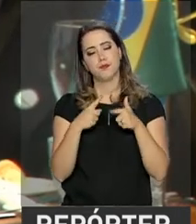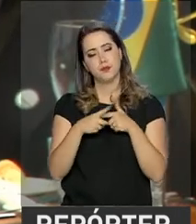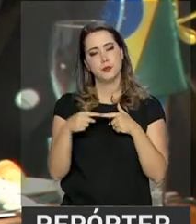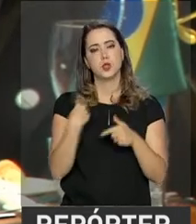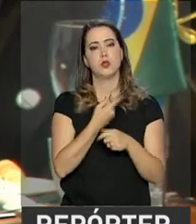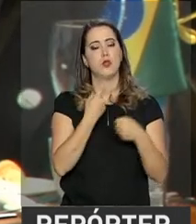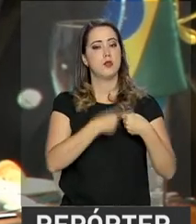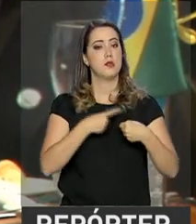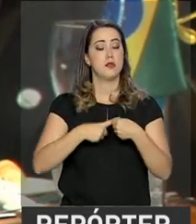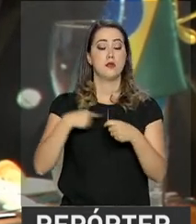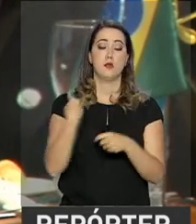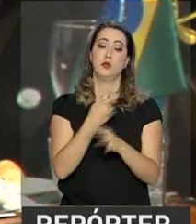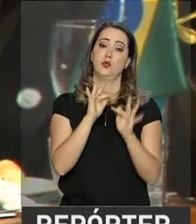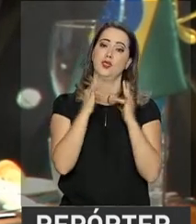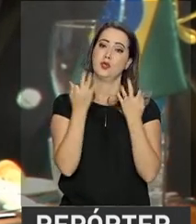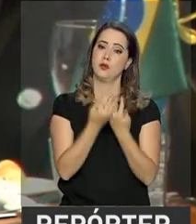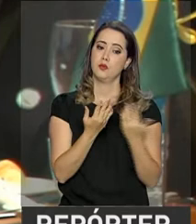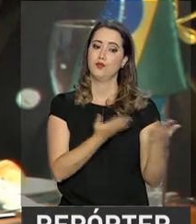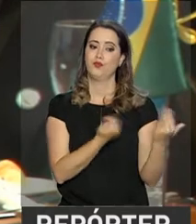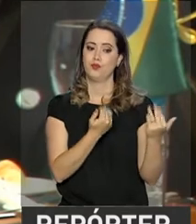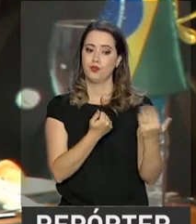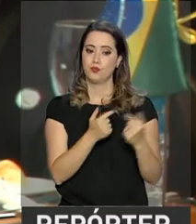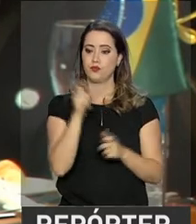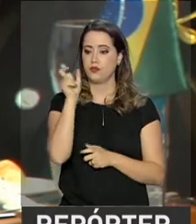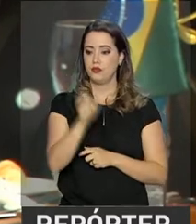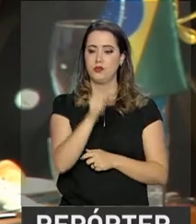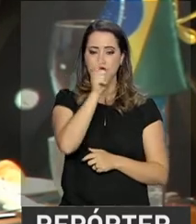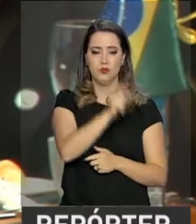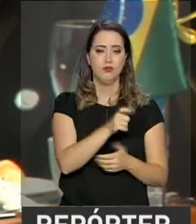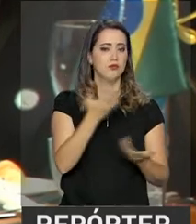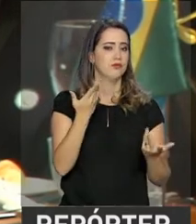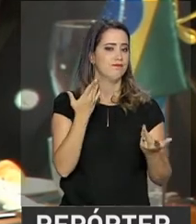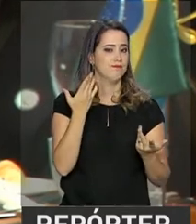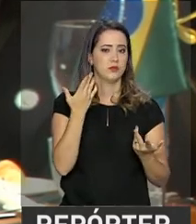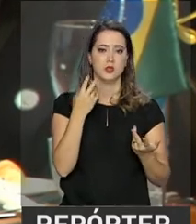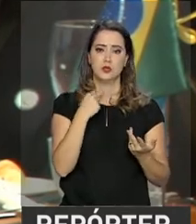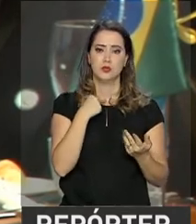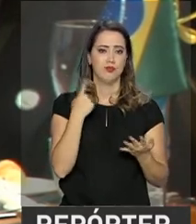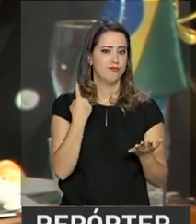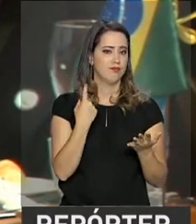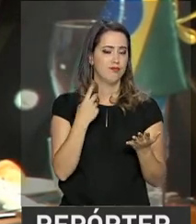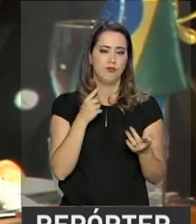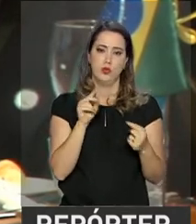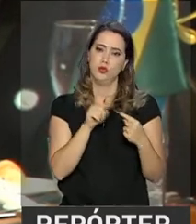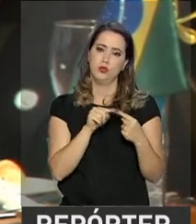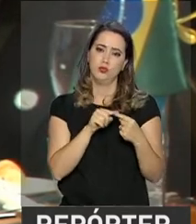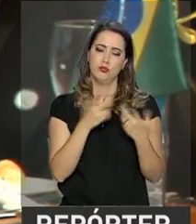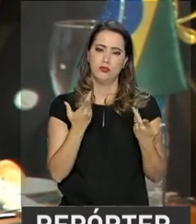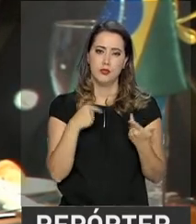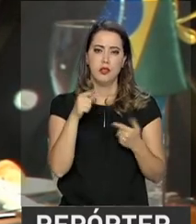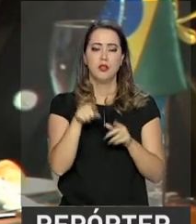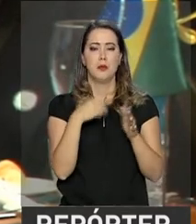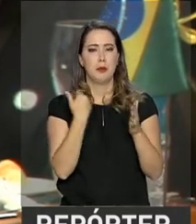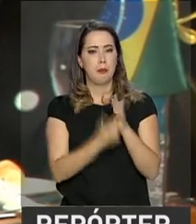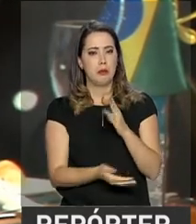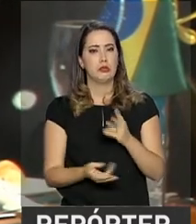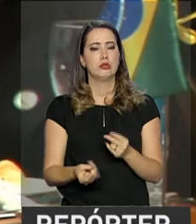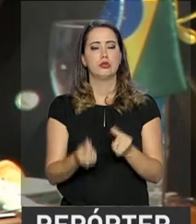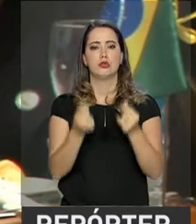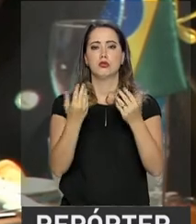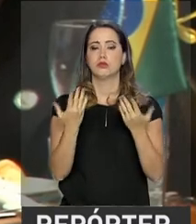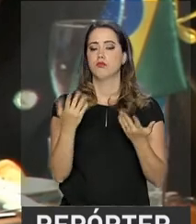nossos jovens têm um custo humano inaceitável ao qual se agregam convenhamos perdas econômicas